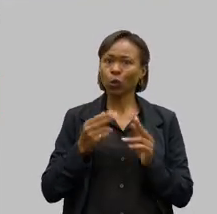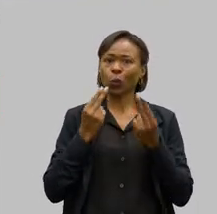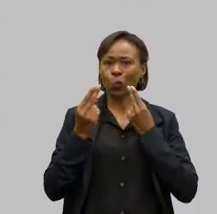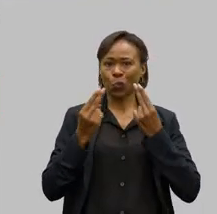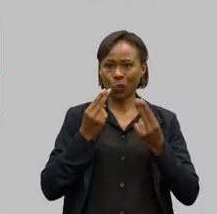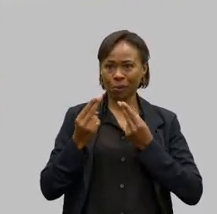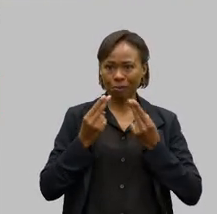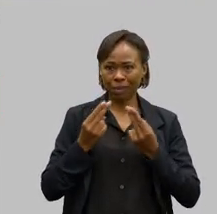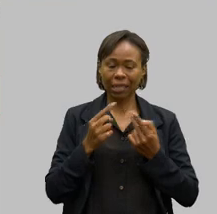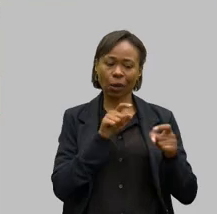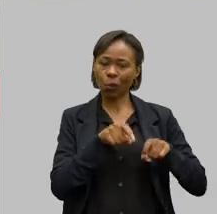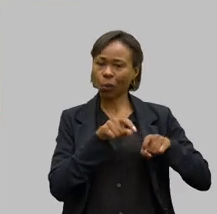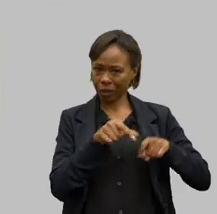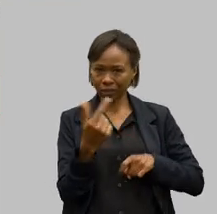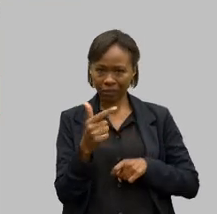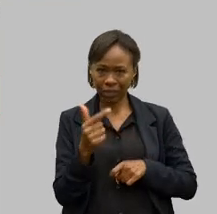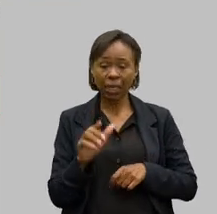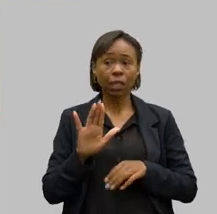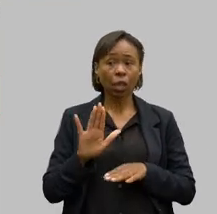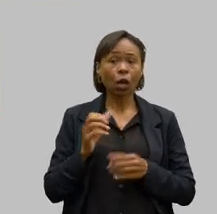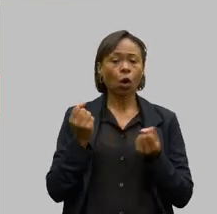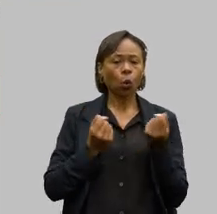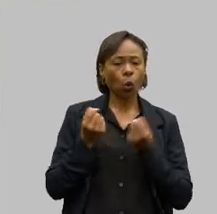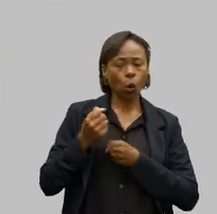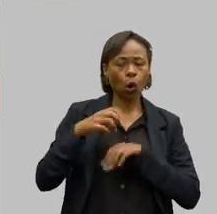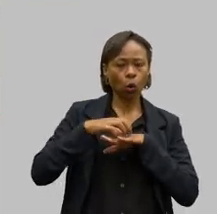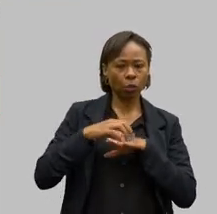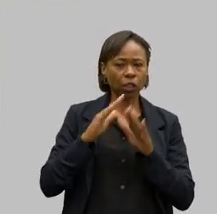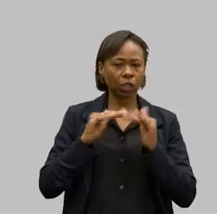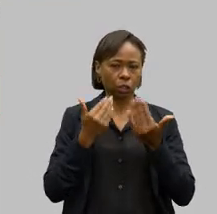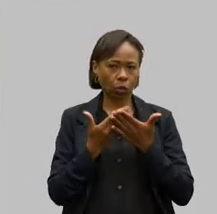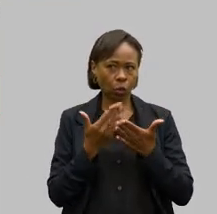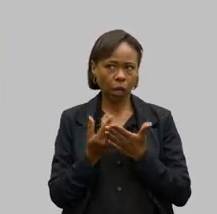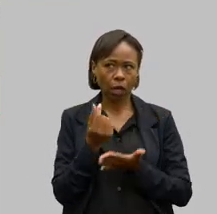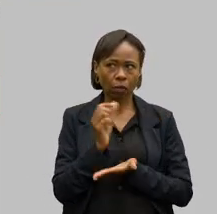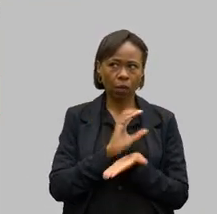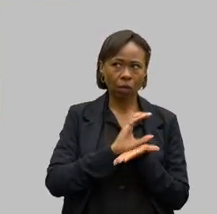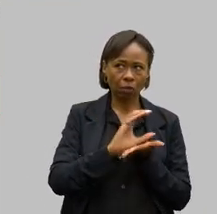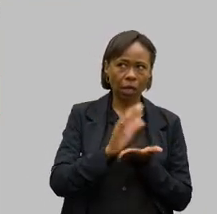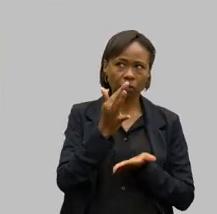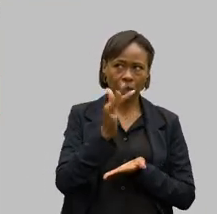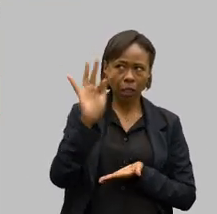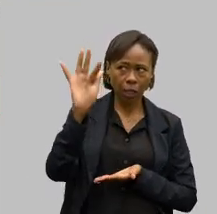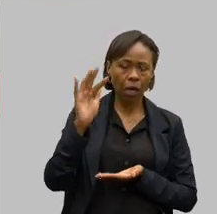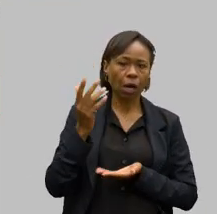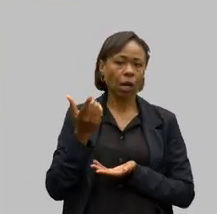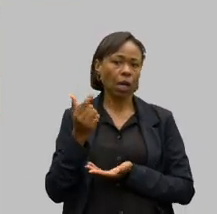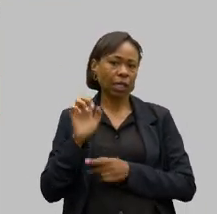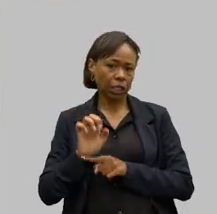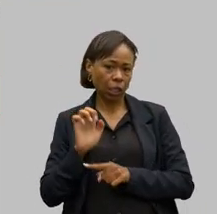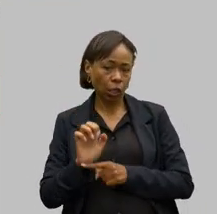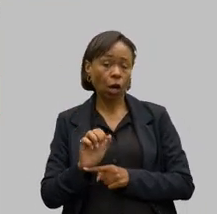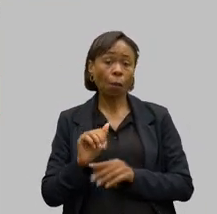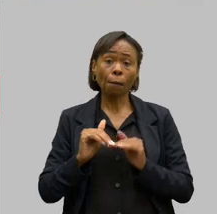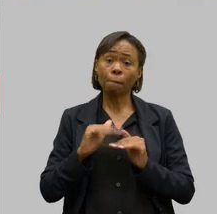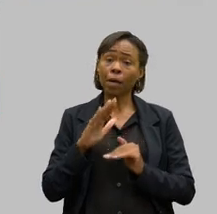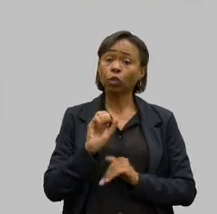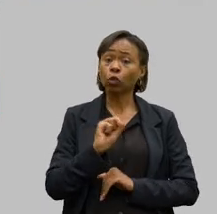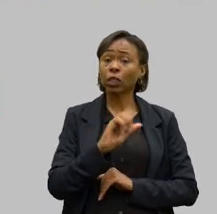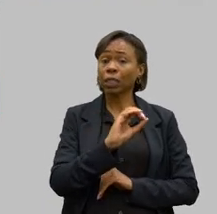escolar é um programa federal com a complementação da verba estadual. O Estado hoje repassa mais de 800 milhões para os